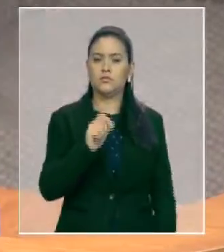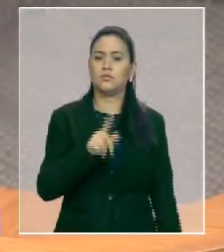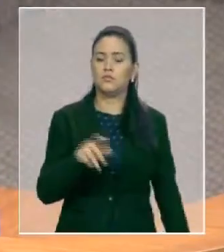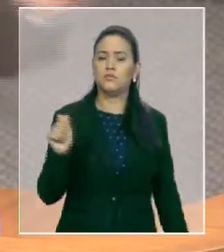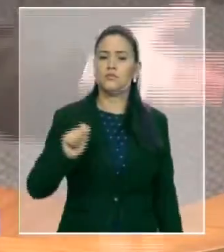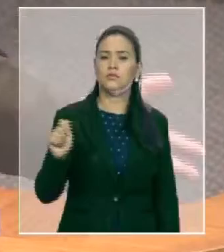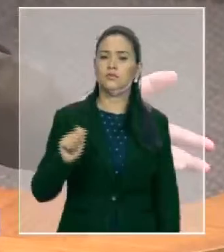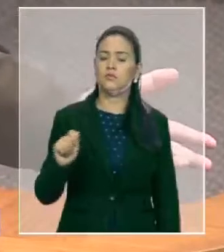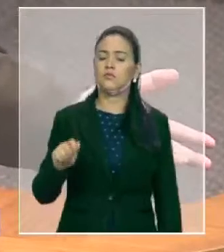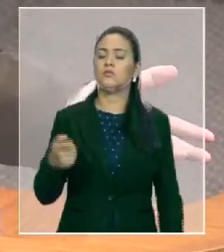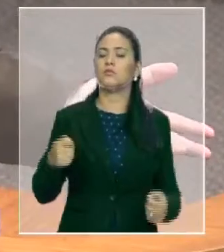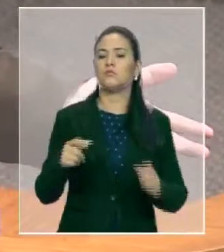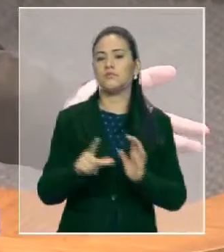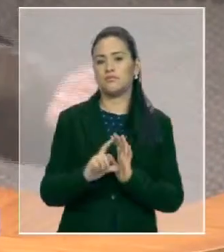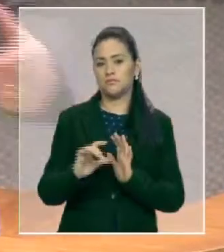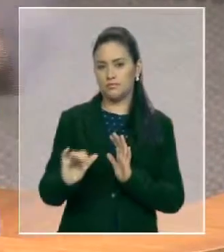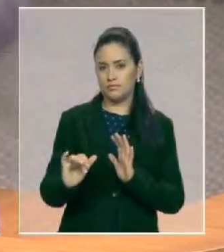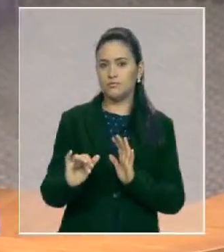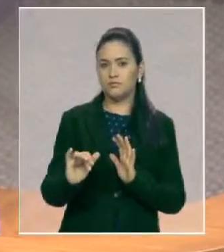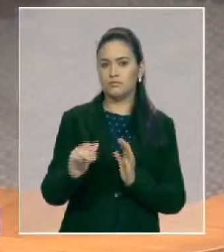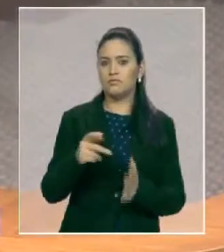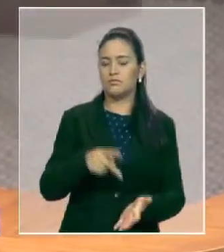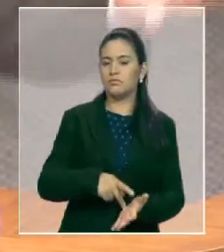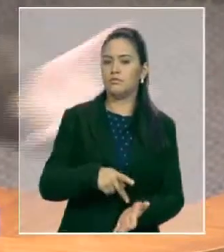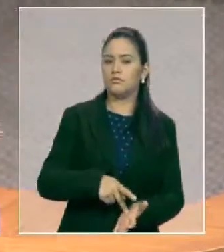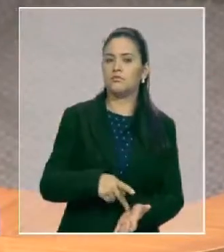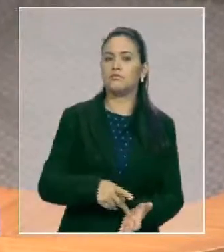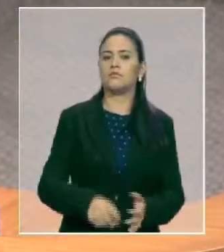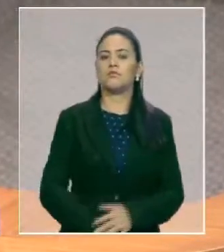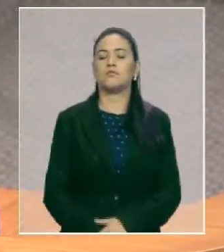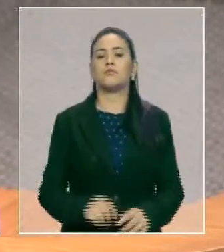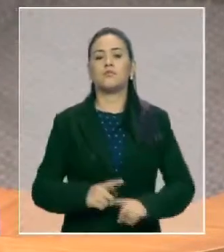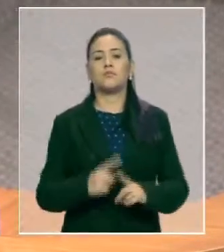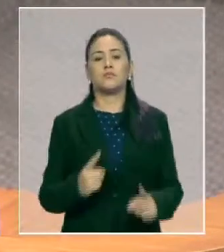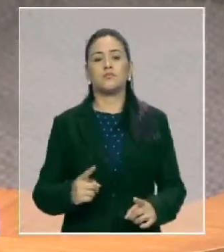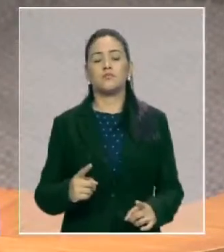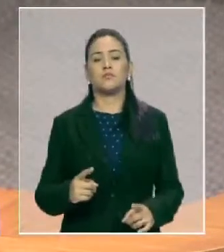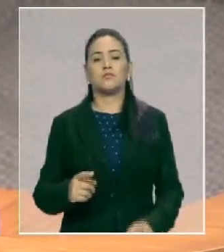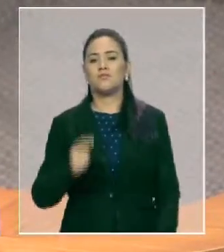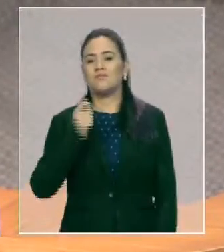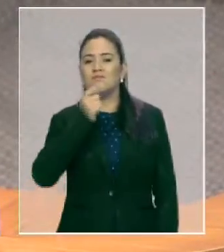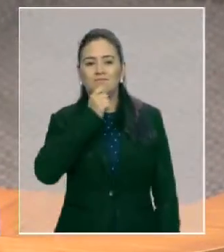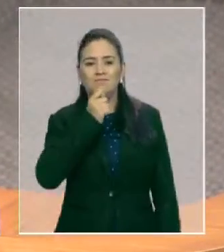aí até hoje, tem associação, mas ainda não